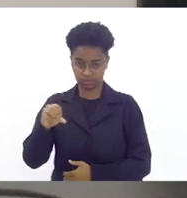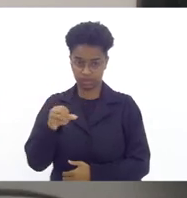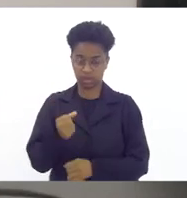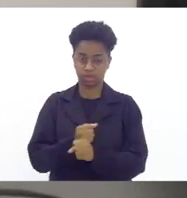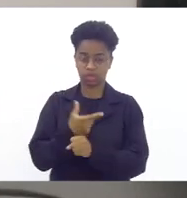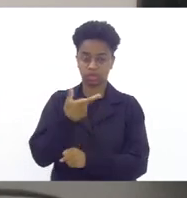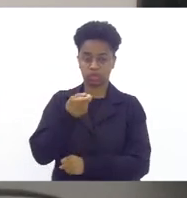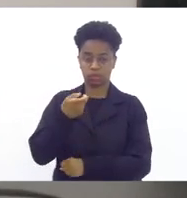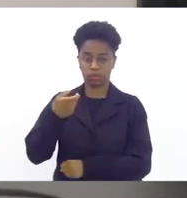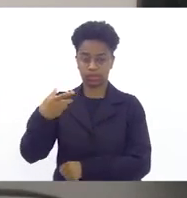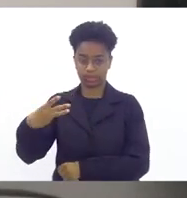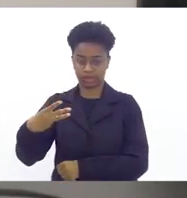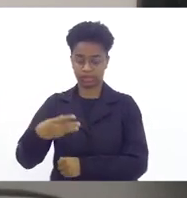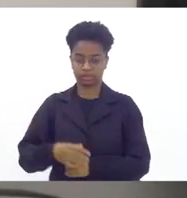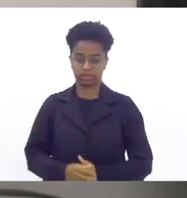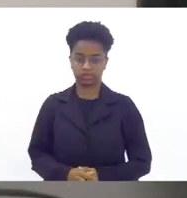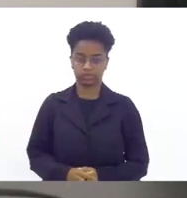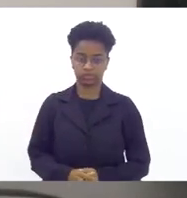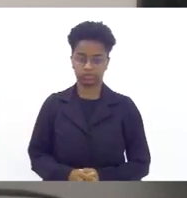2003,